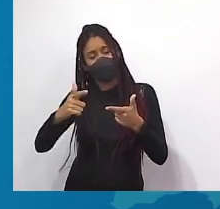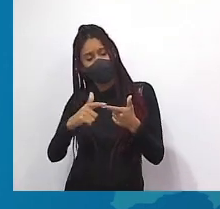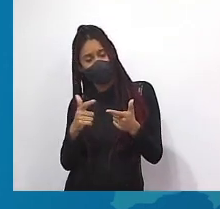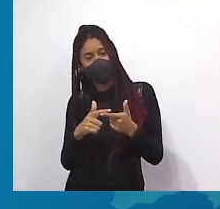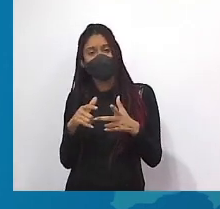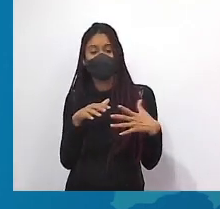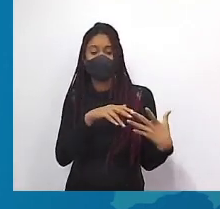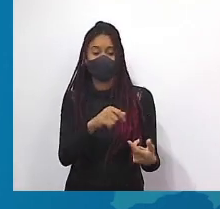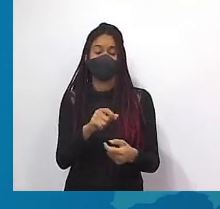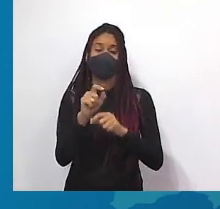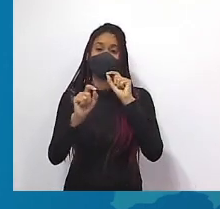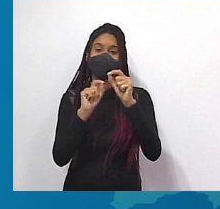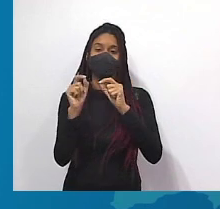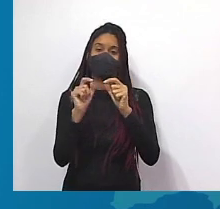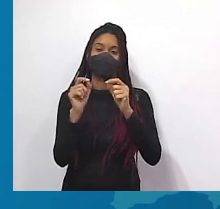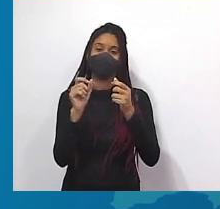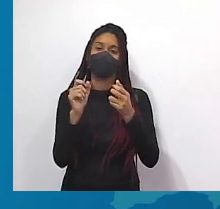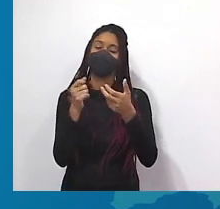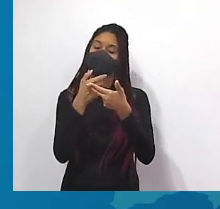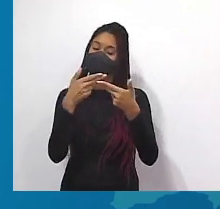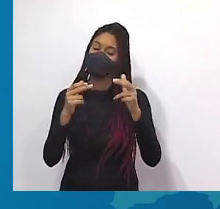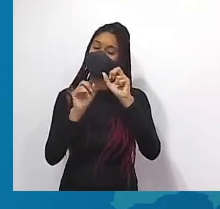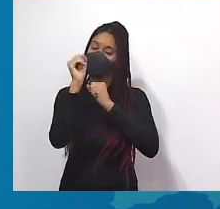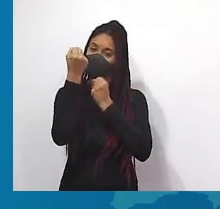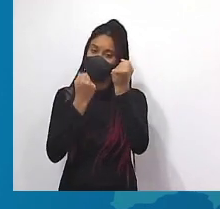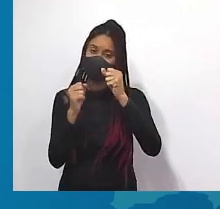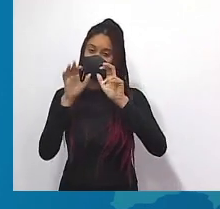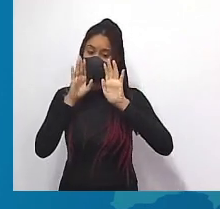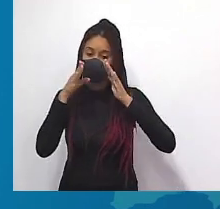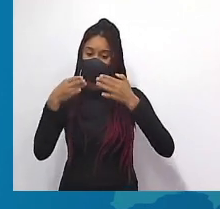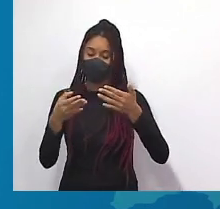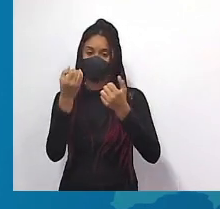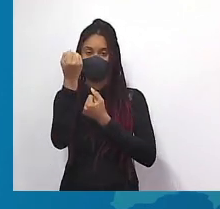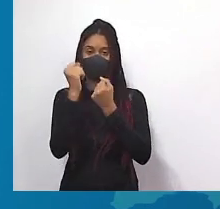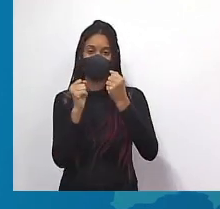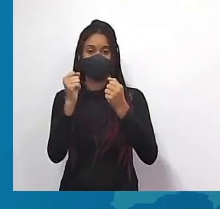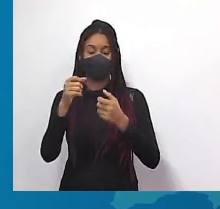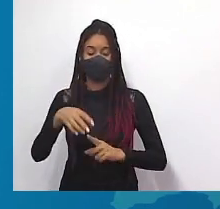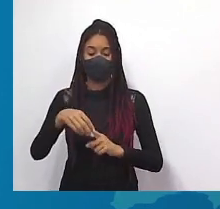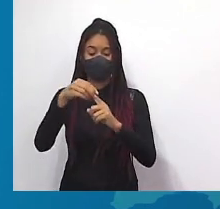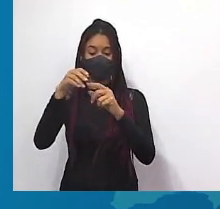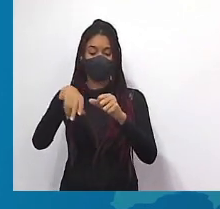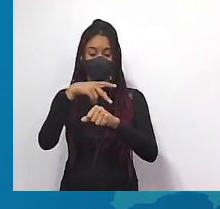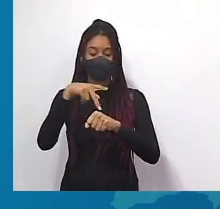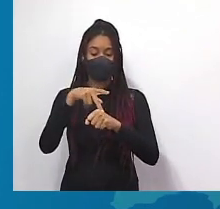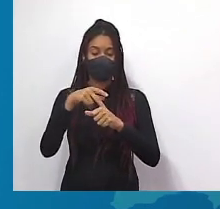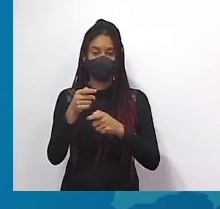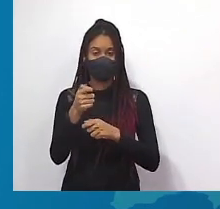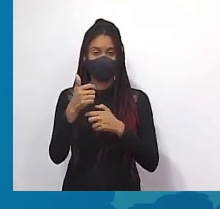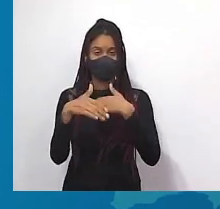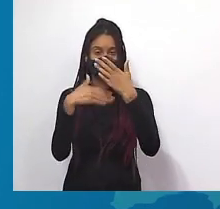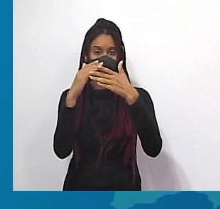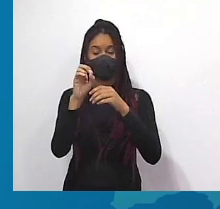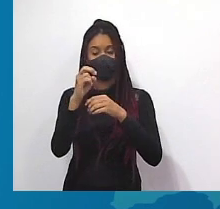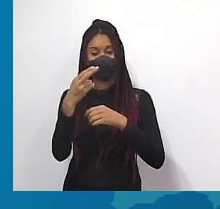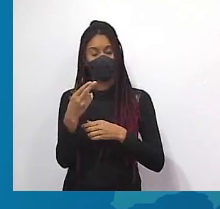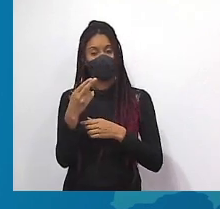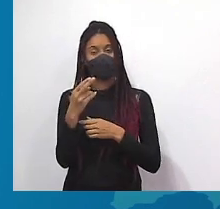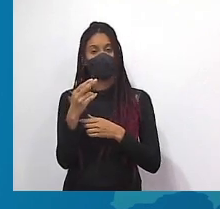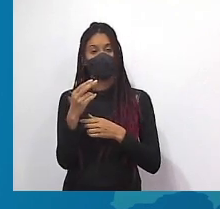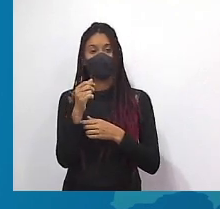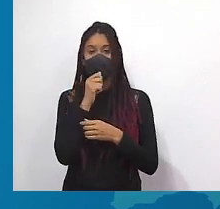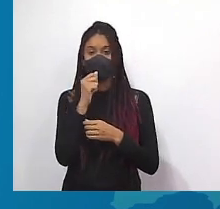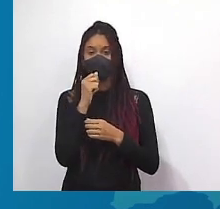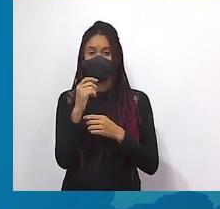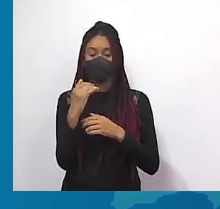E hoje você vai perceber que existe uma concentração das indústrias, principalmente nos países subdesenvolvidos ou em desenvolvimento. Porque são